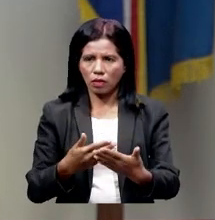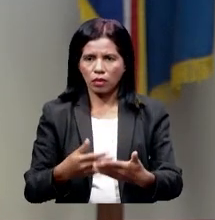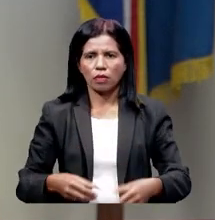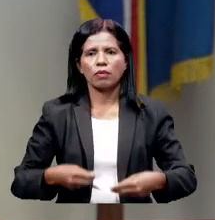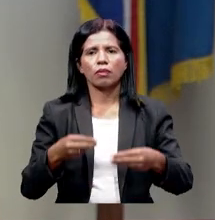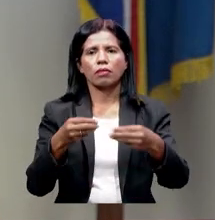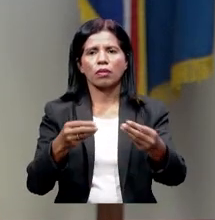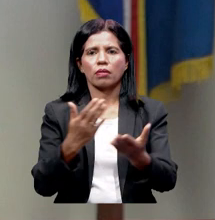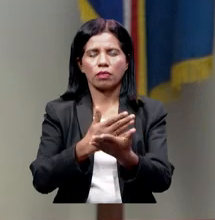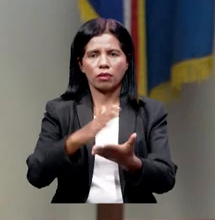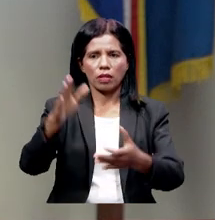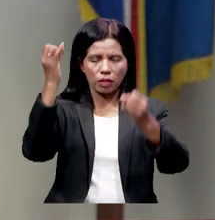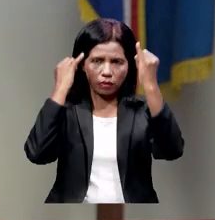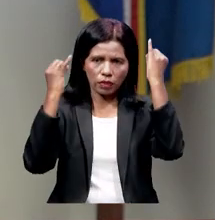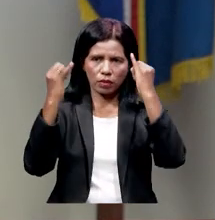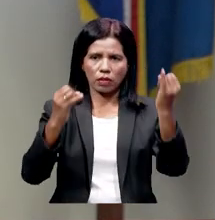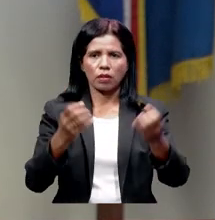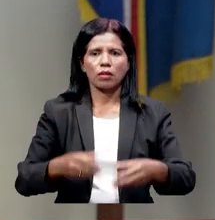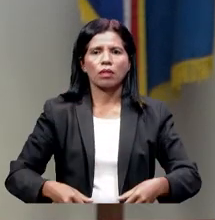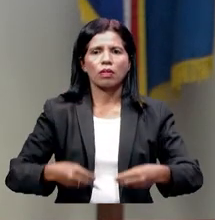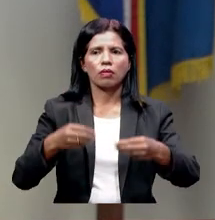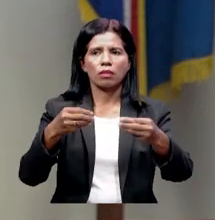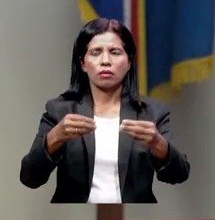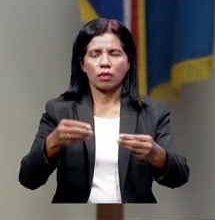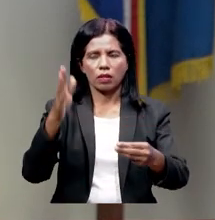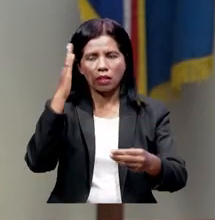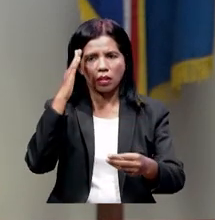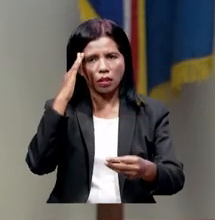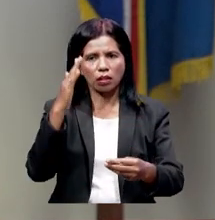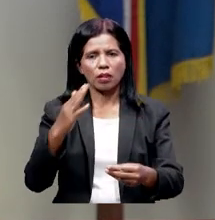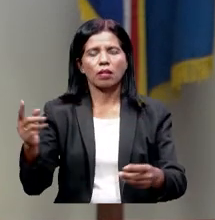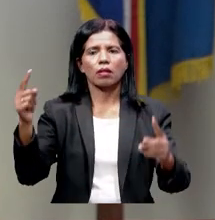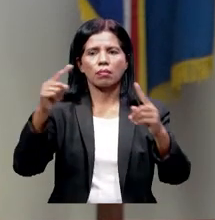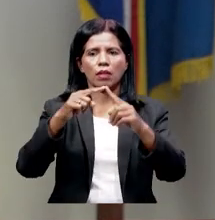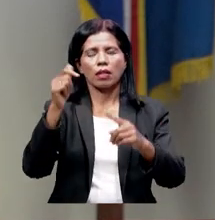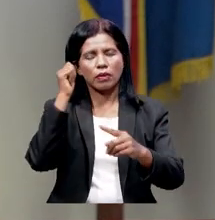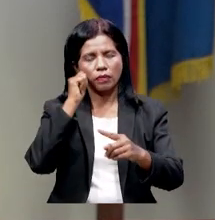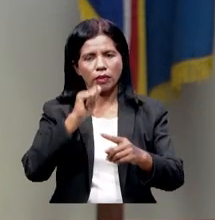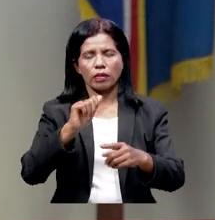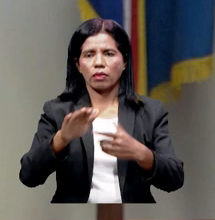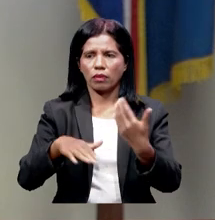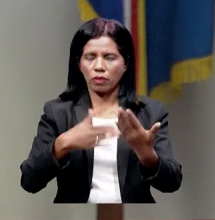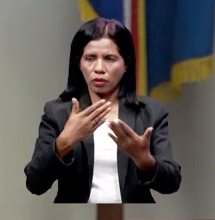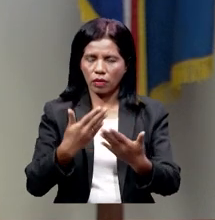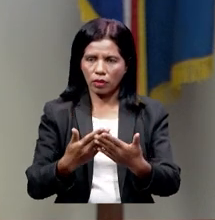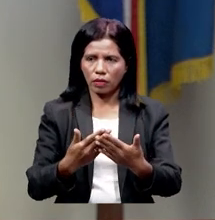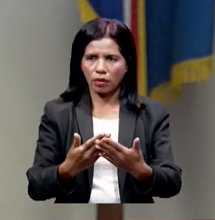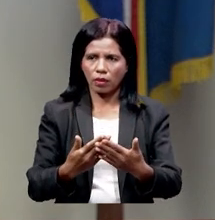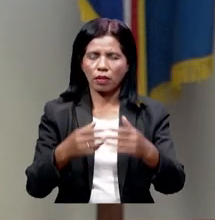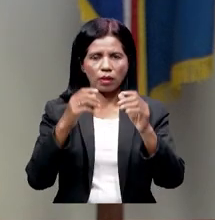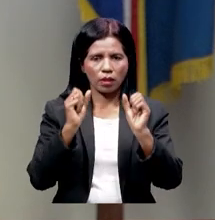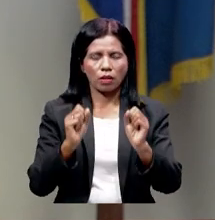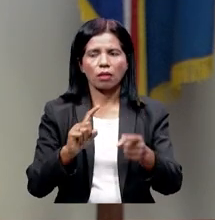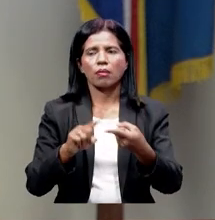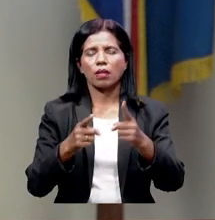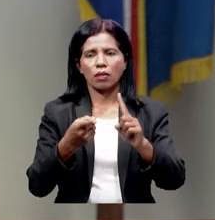forward sensibilization forward conhecimento ba feton sira ba inan sira mos ba